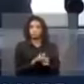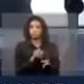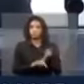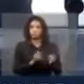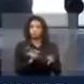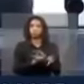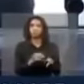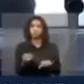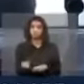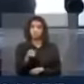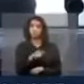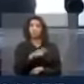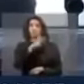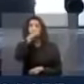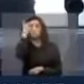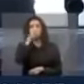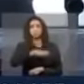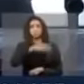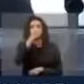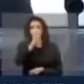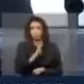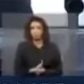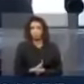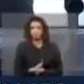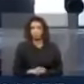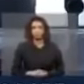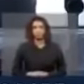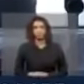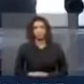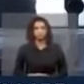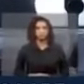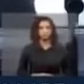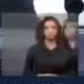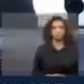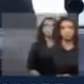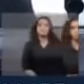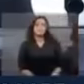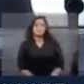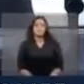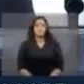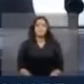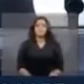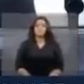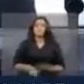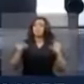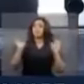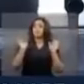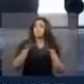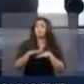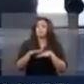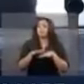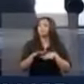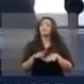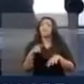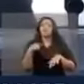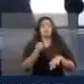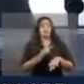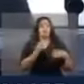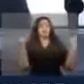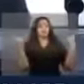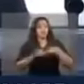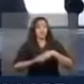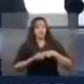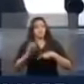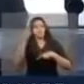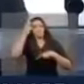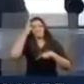que integram o nosso Estado Democrático de Direito. E ao concluir, ratifica-se que somos contra a cultura